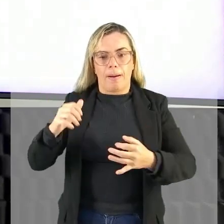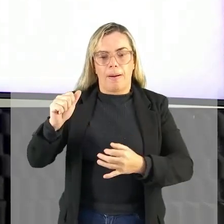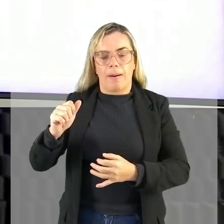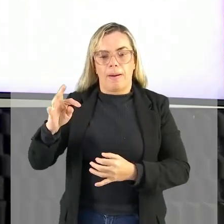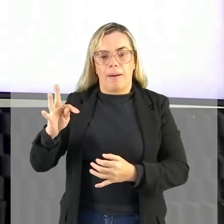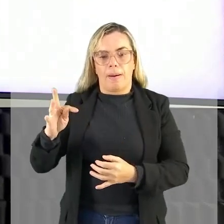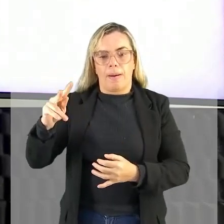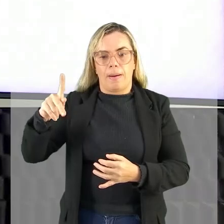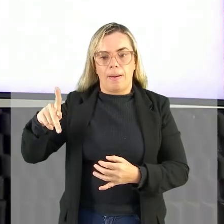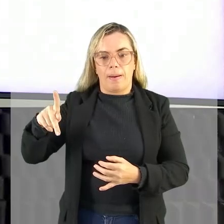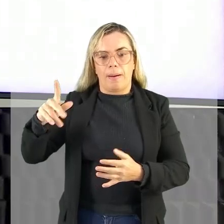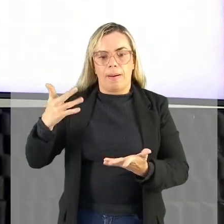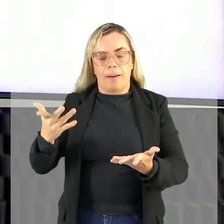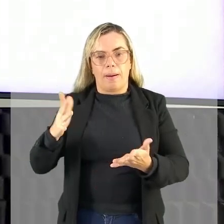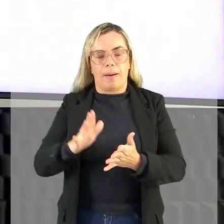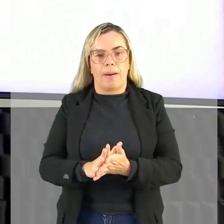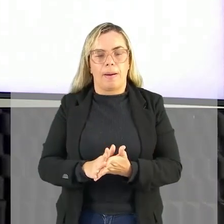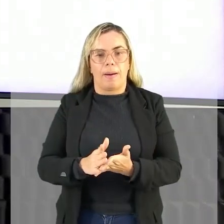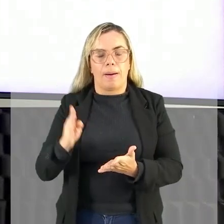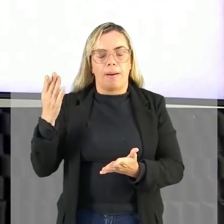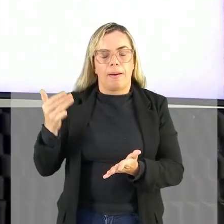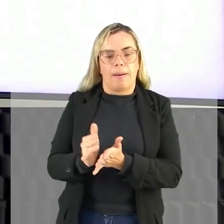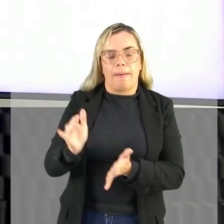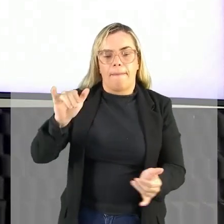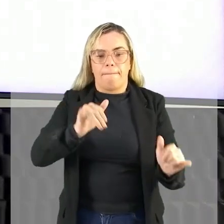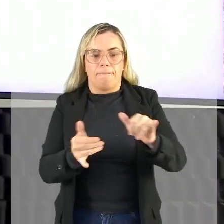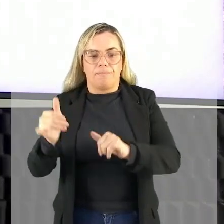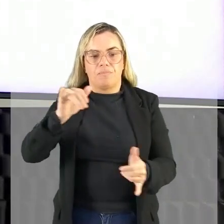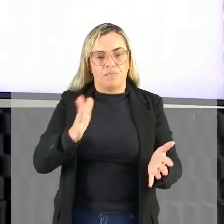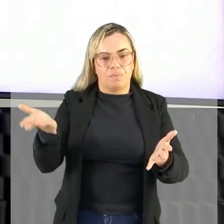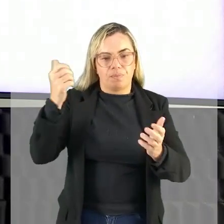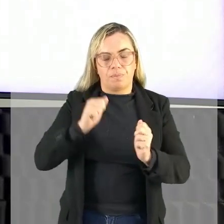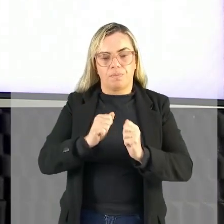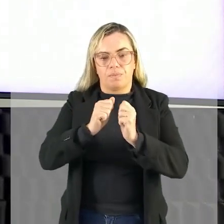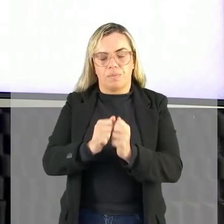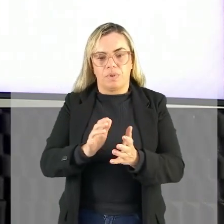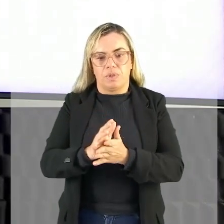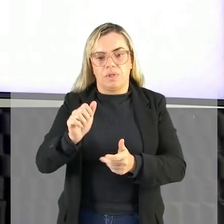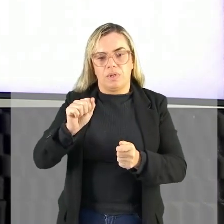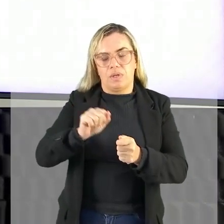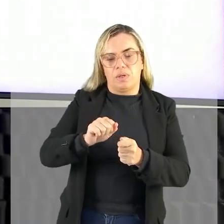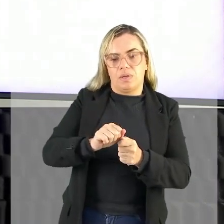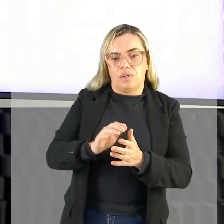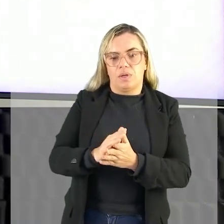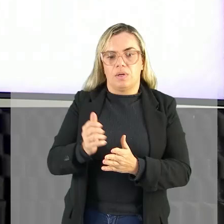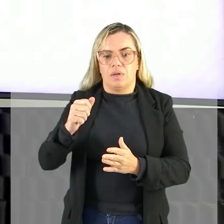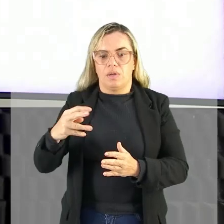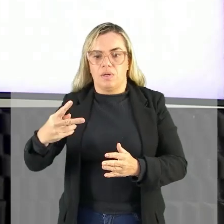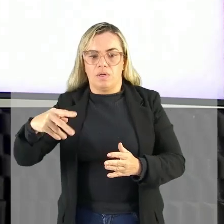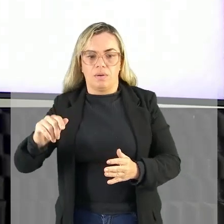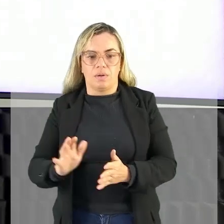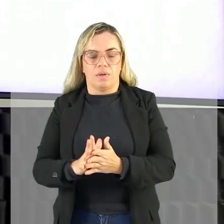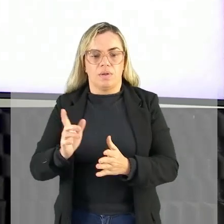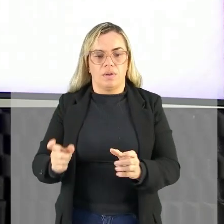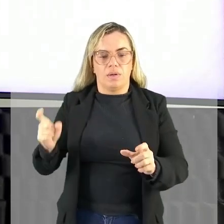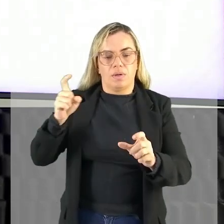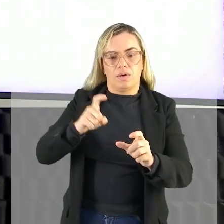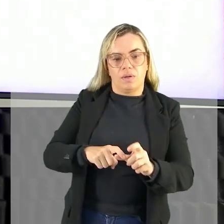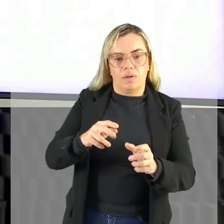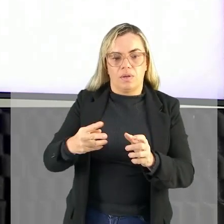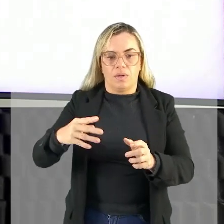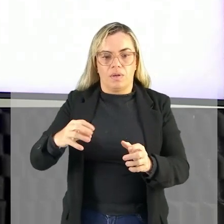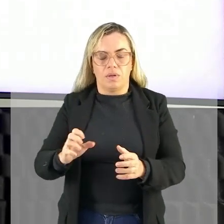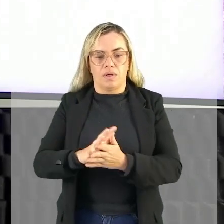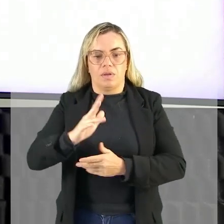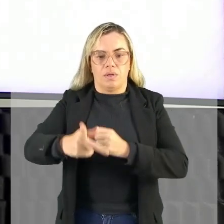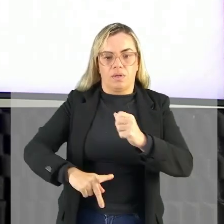ATP, né, já mais bioquímica aqui, né? Então vamos lá. A produção de ATP depende do gradiente de prótons gerados